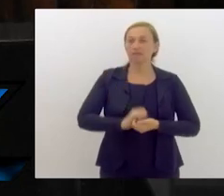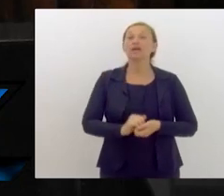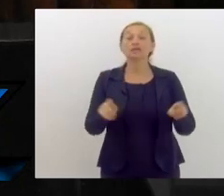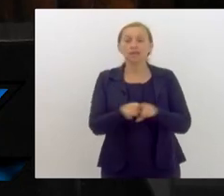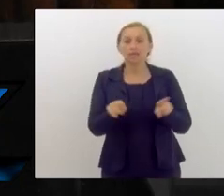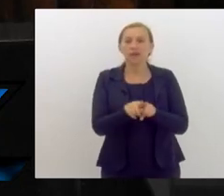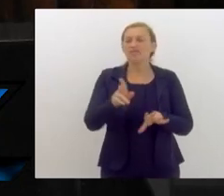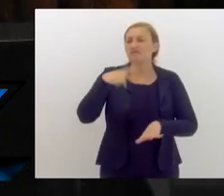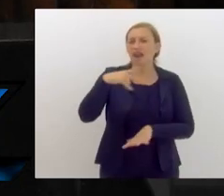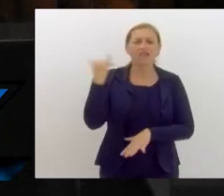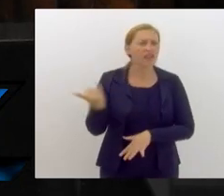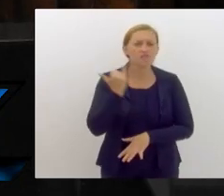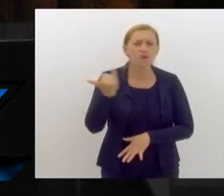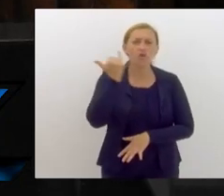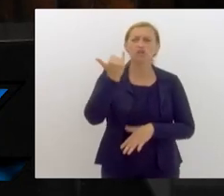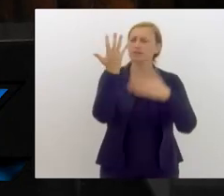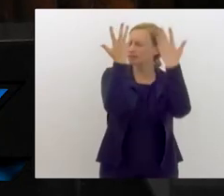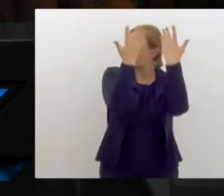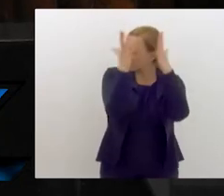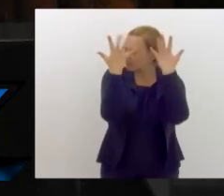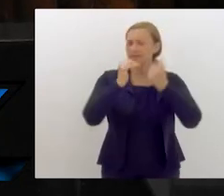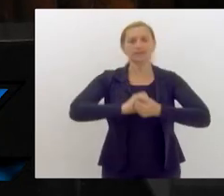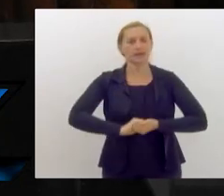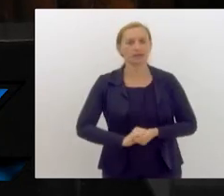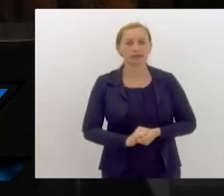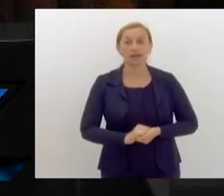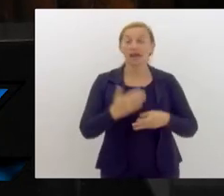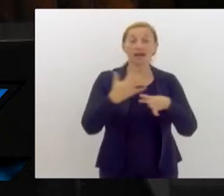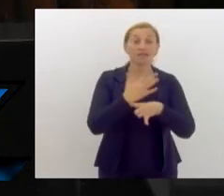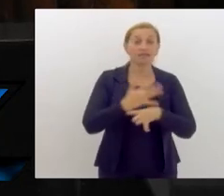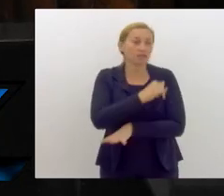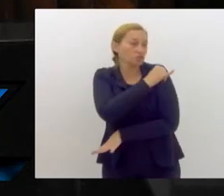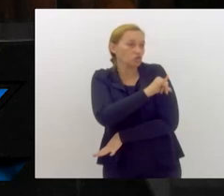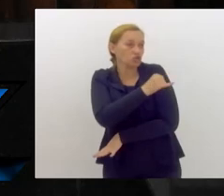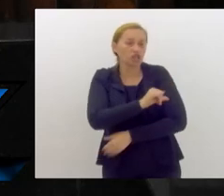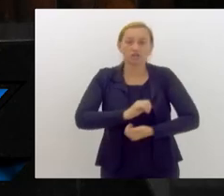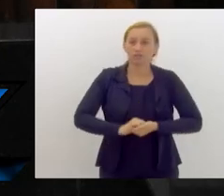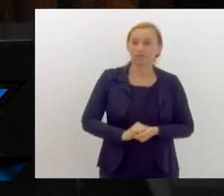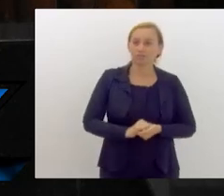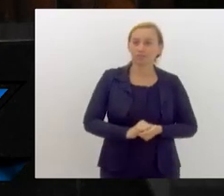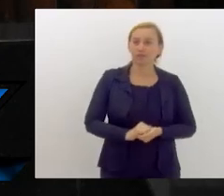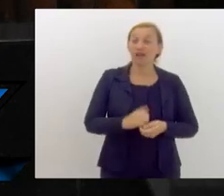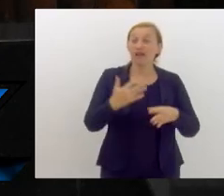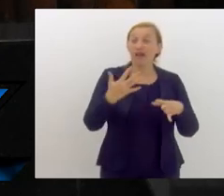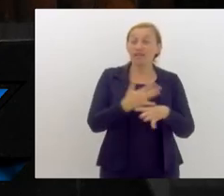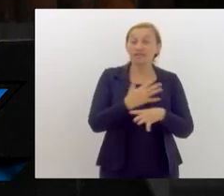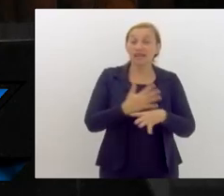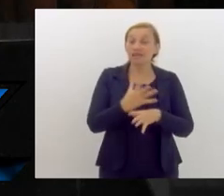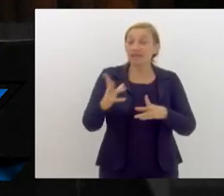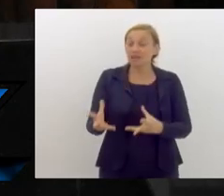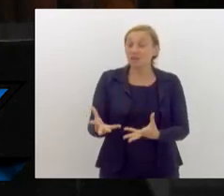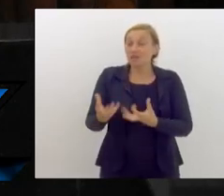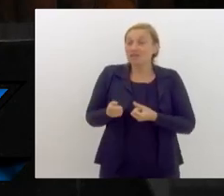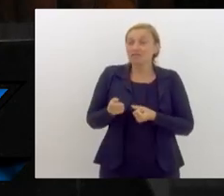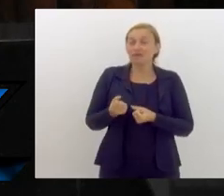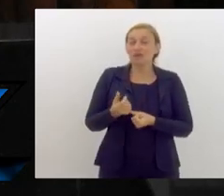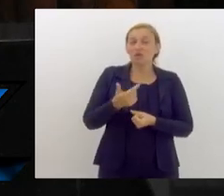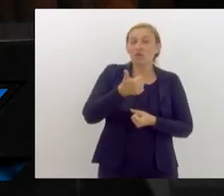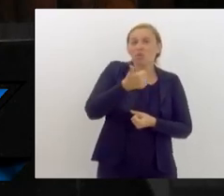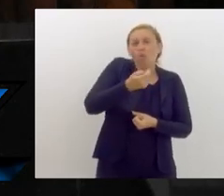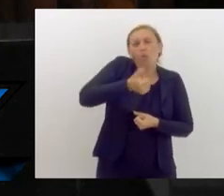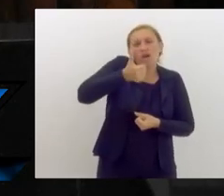da importância da gente parabenizar a cidade do Rio de Janeiro a cidade que eu fui agraciada com quase 11 mil votos